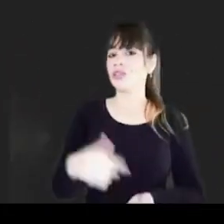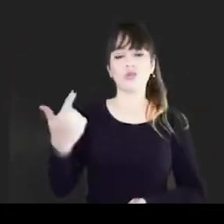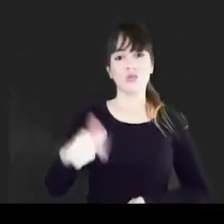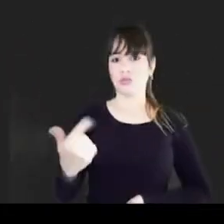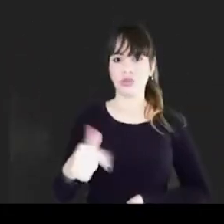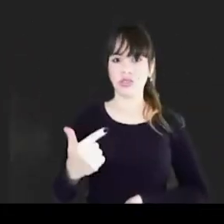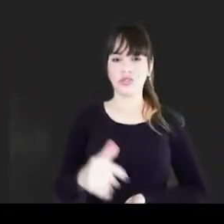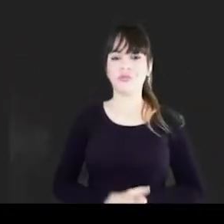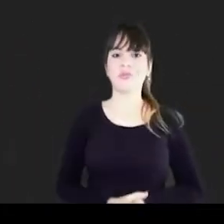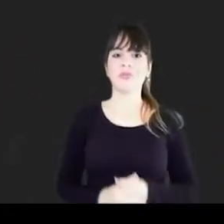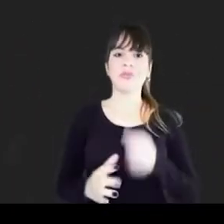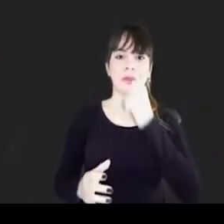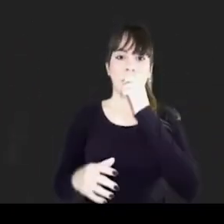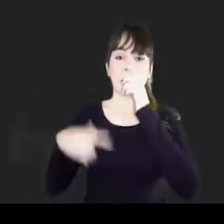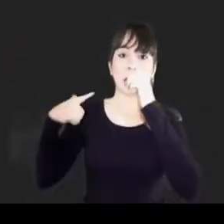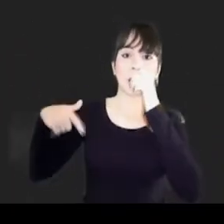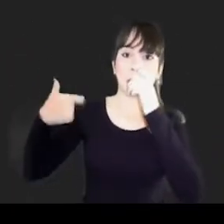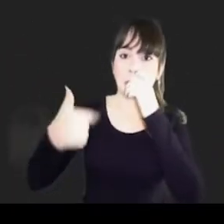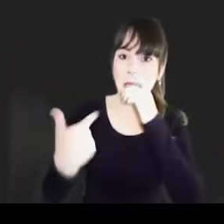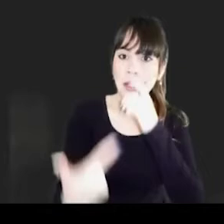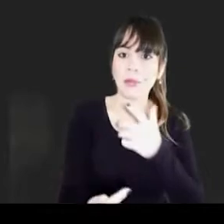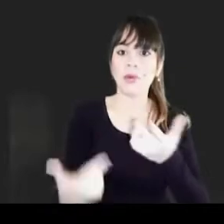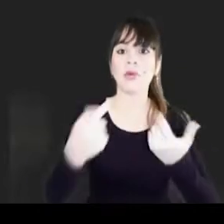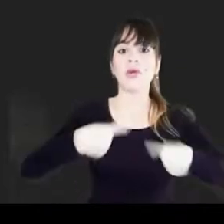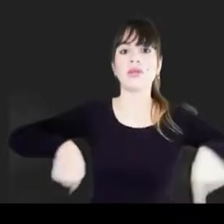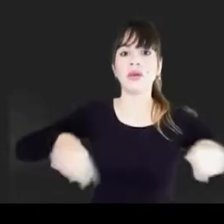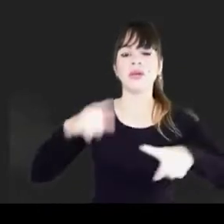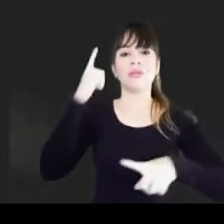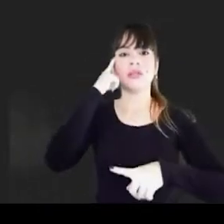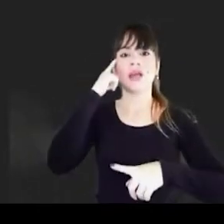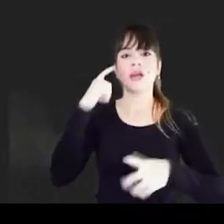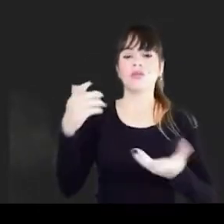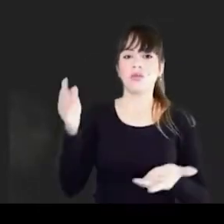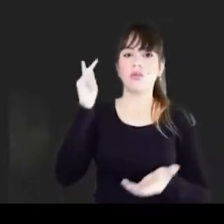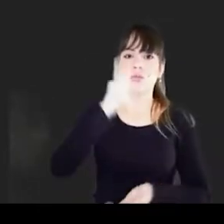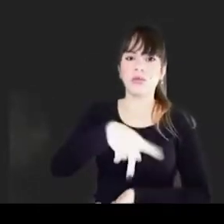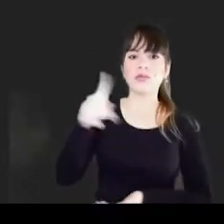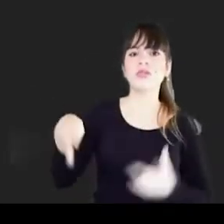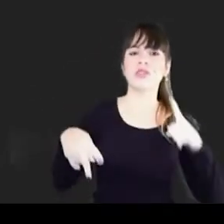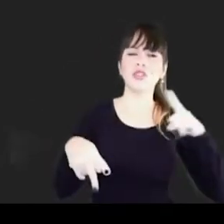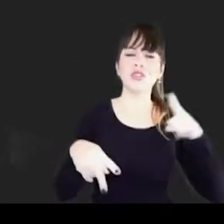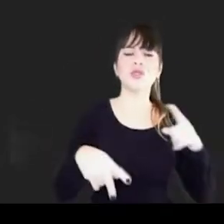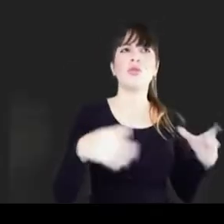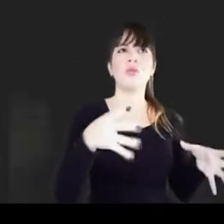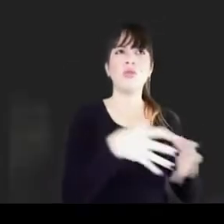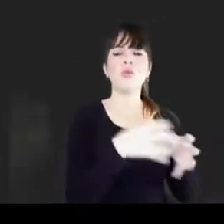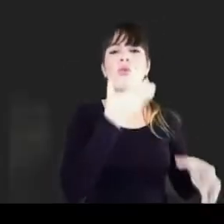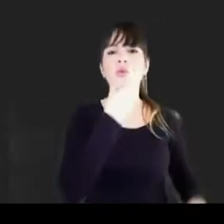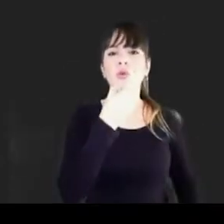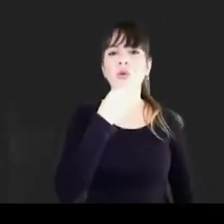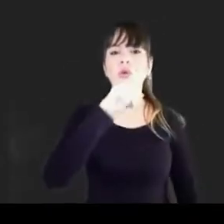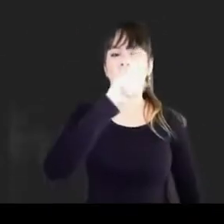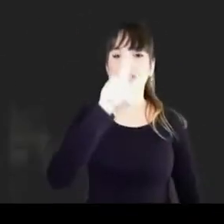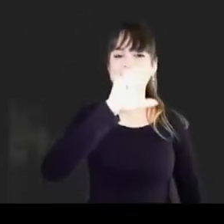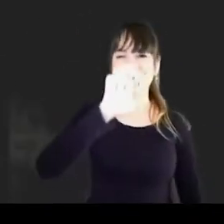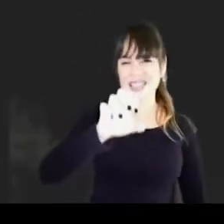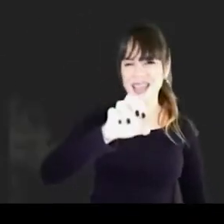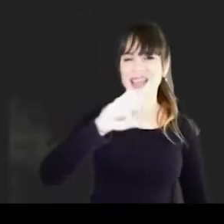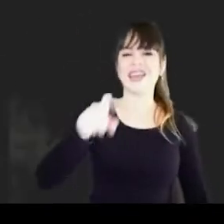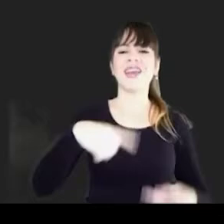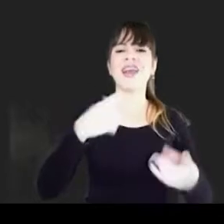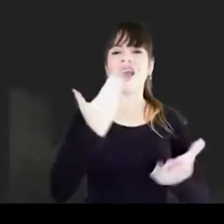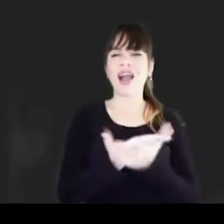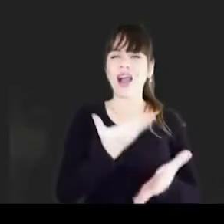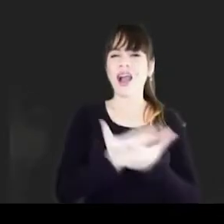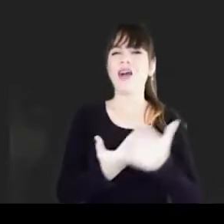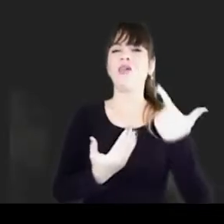não ser afetado por isso. Então, a partir desse momento, né, que eram professores que vinham, por exemplo, eu tive aula com o Zé Celso, tive